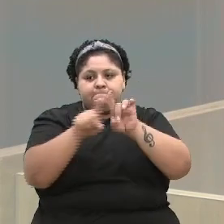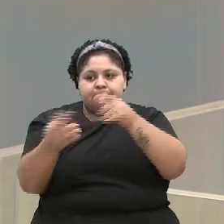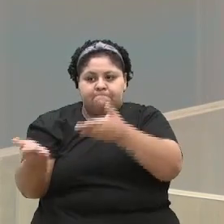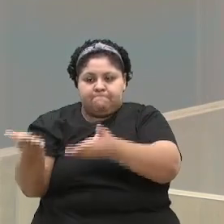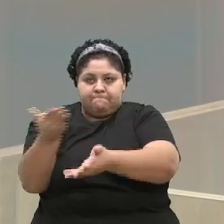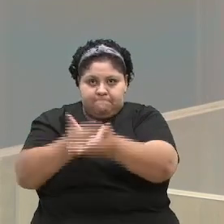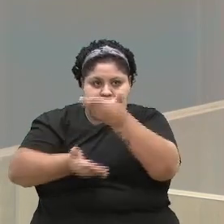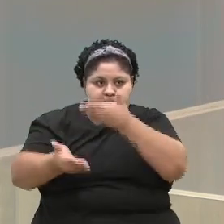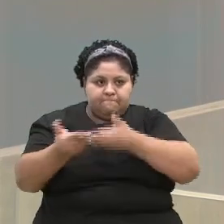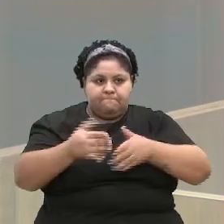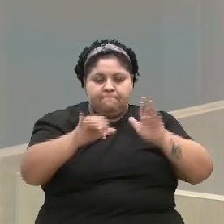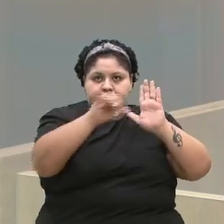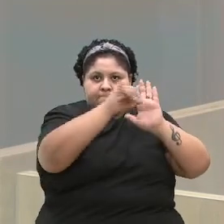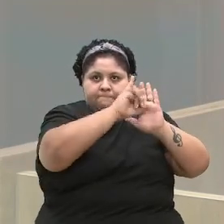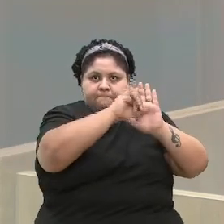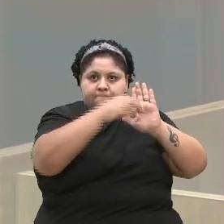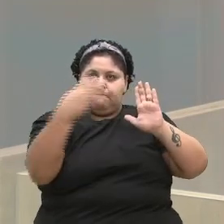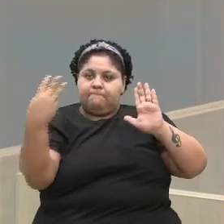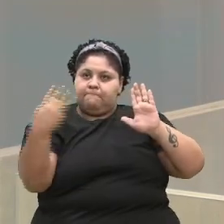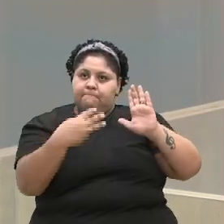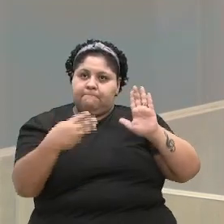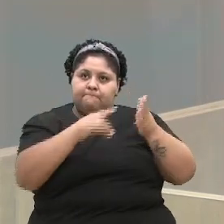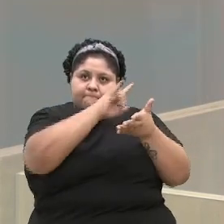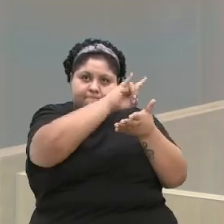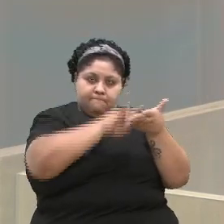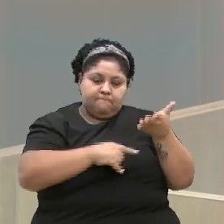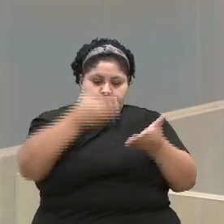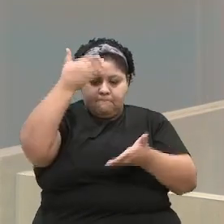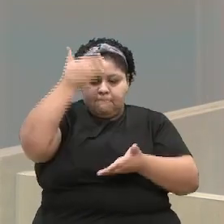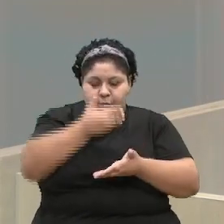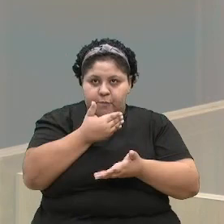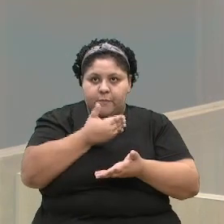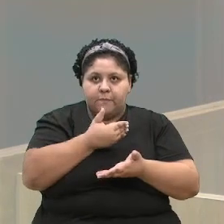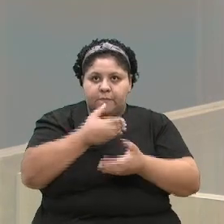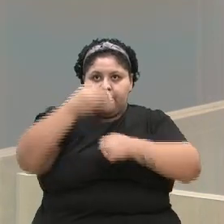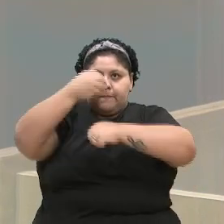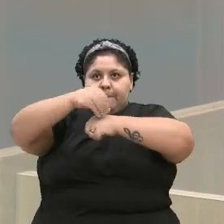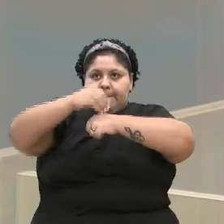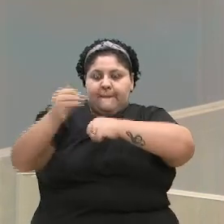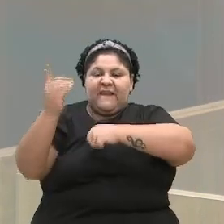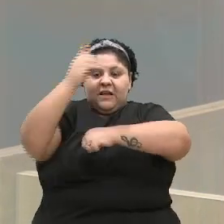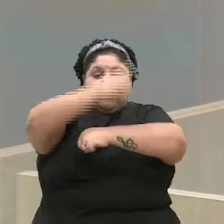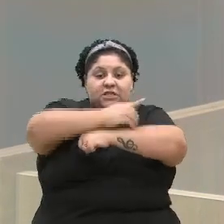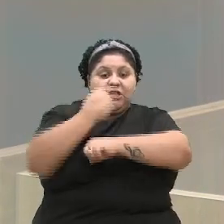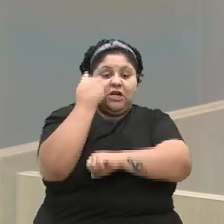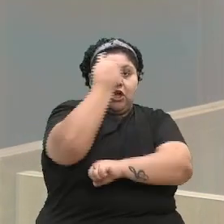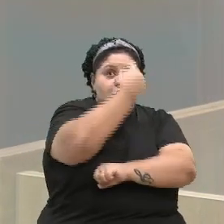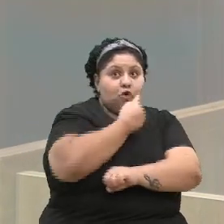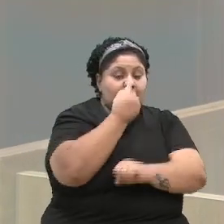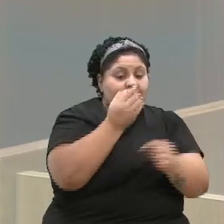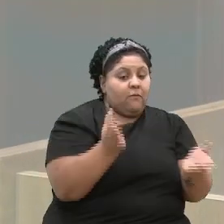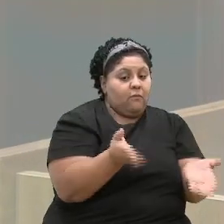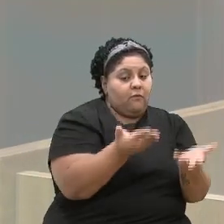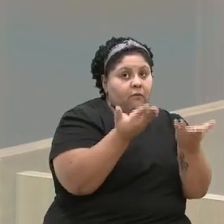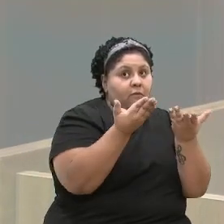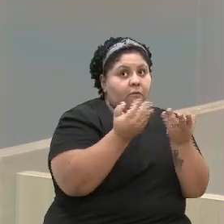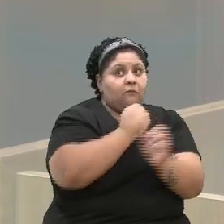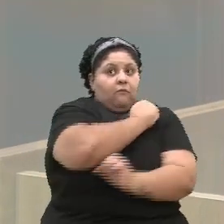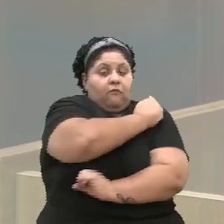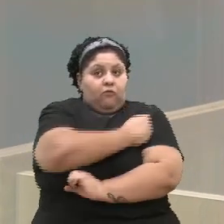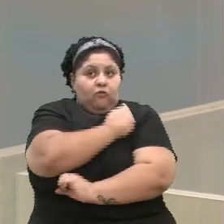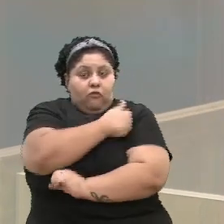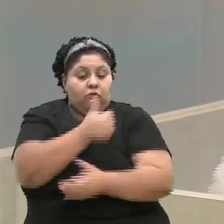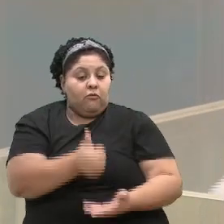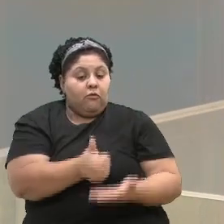do caput deste artigo, o documento comprobatório deverá indicar data e horário do evento. Os estudantes